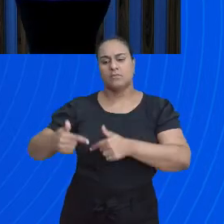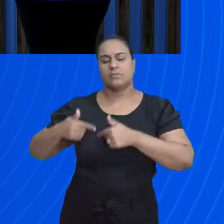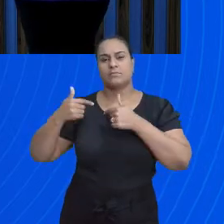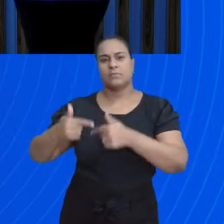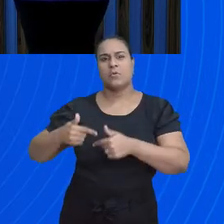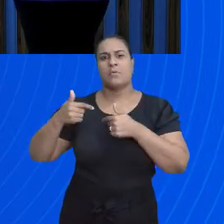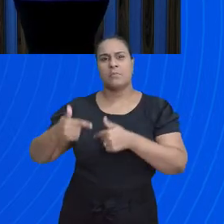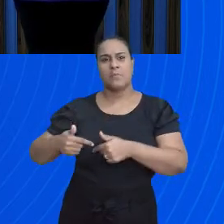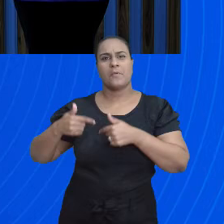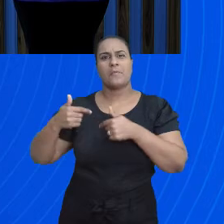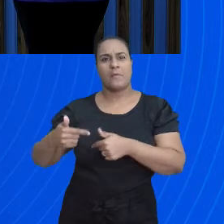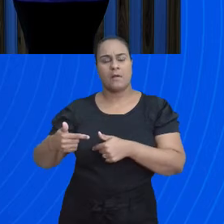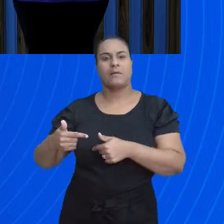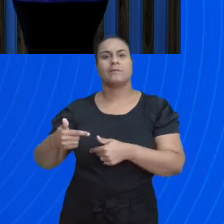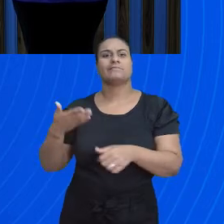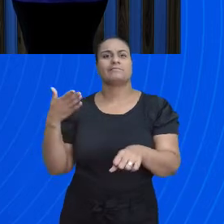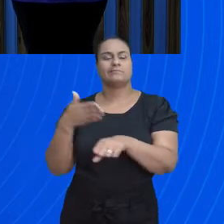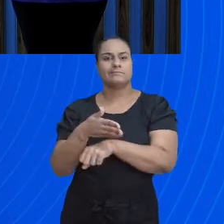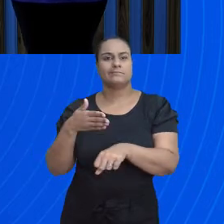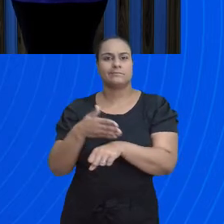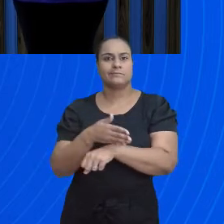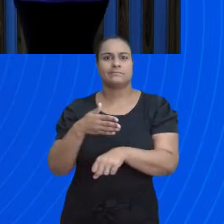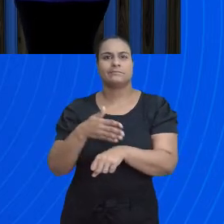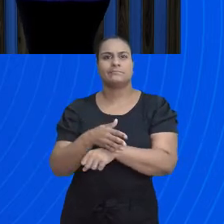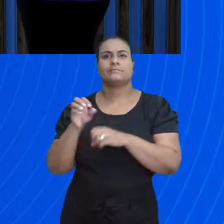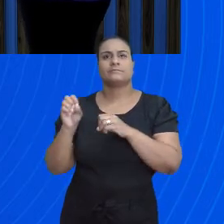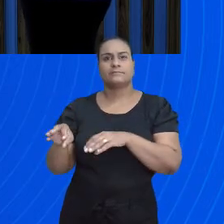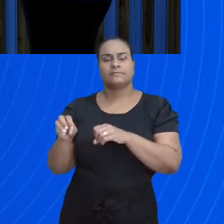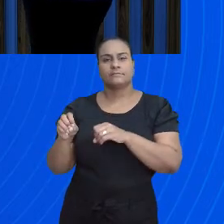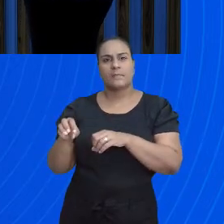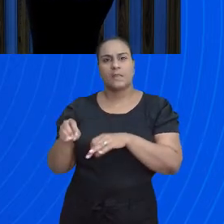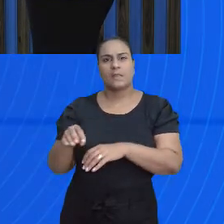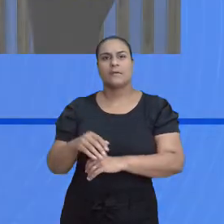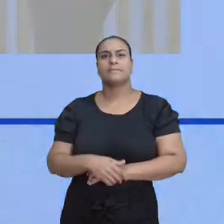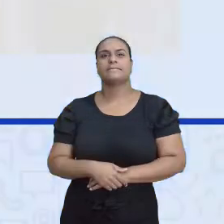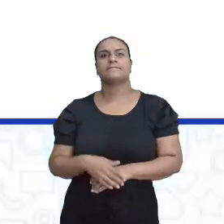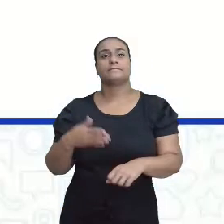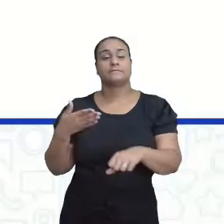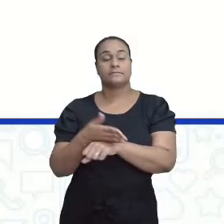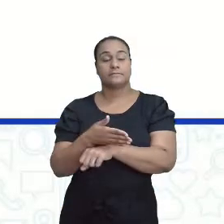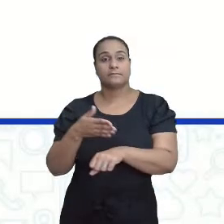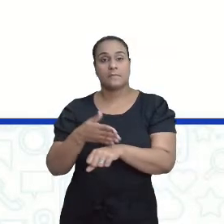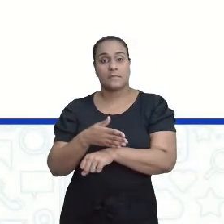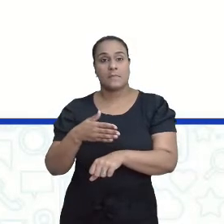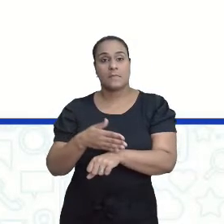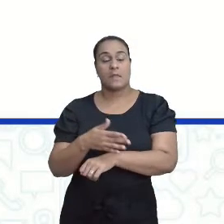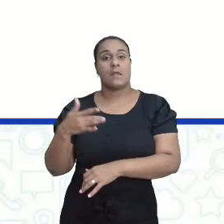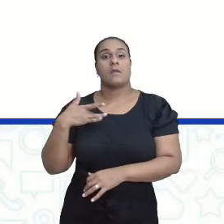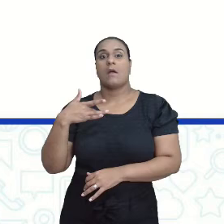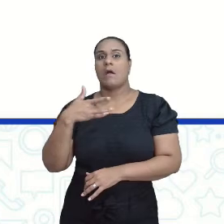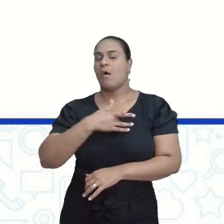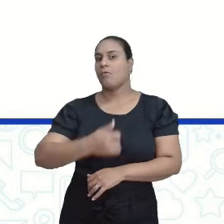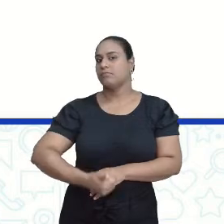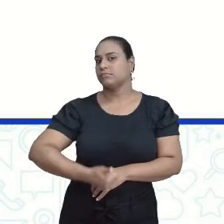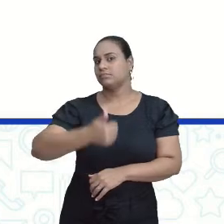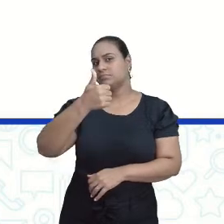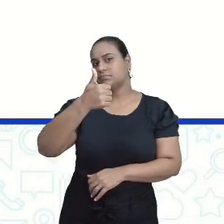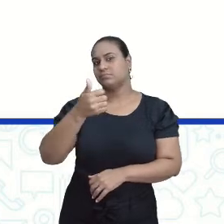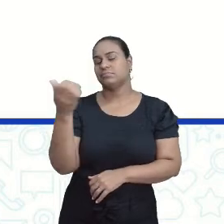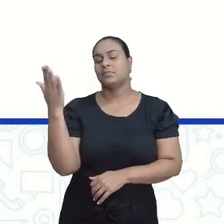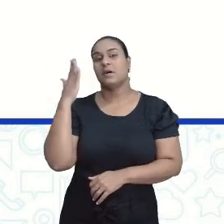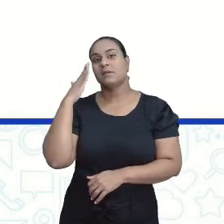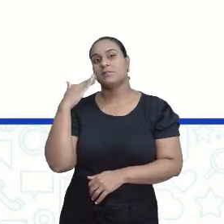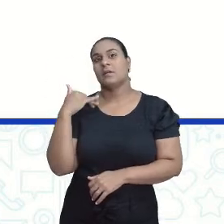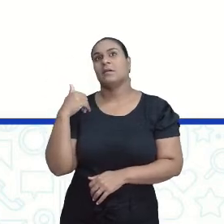desses movimentos quer dizer acesso à educação, né? Acesso à saúde de qualidade também. A gente sabe agora, a